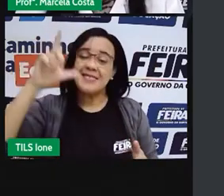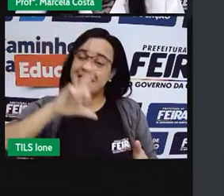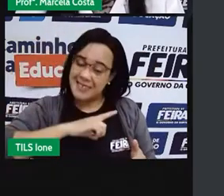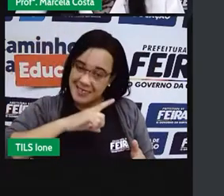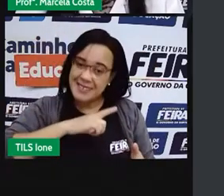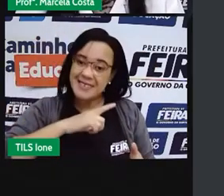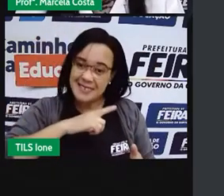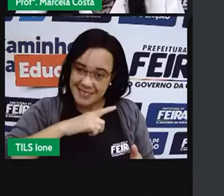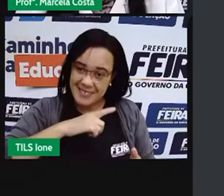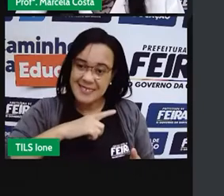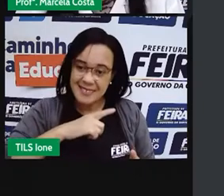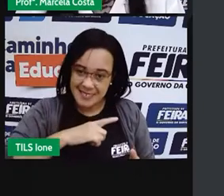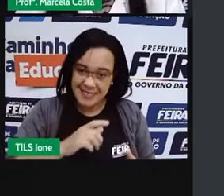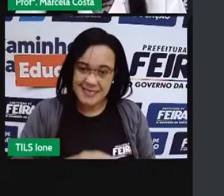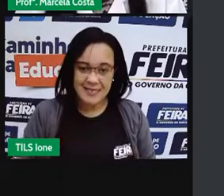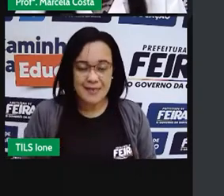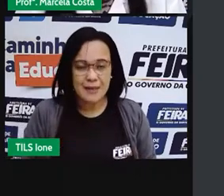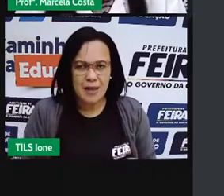do Mundo.